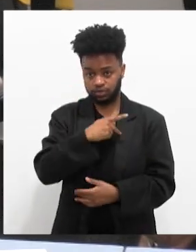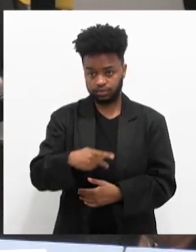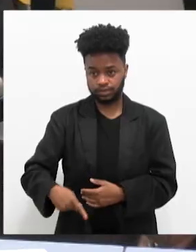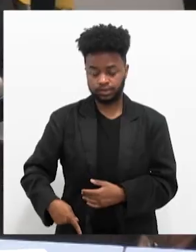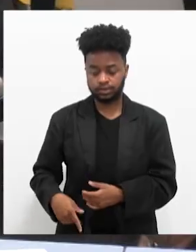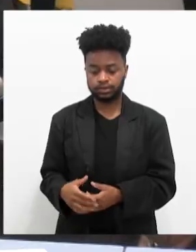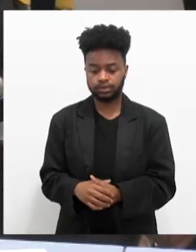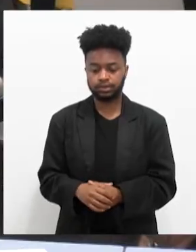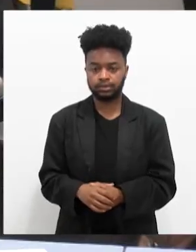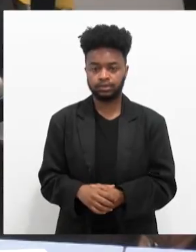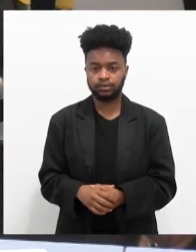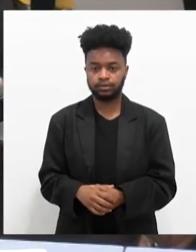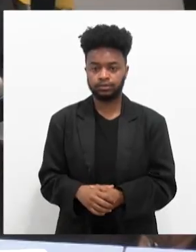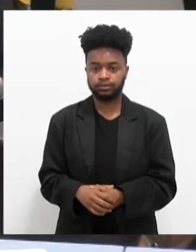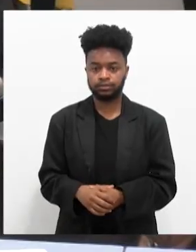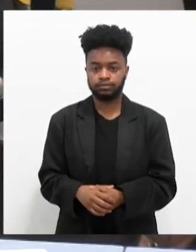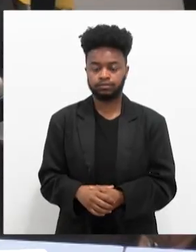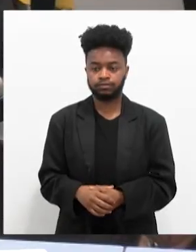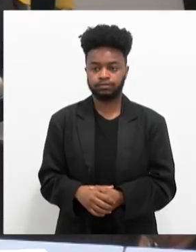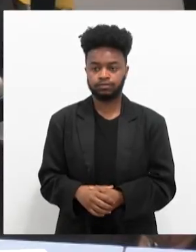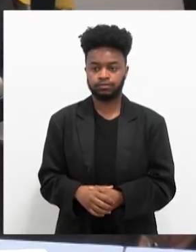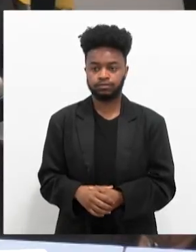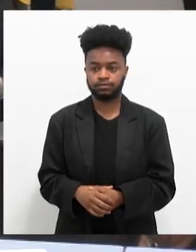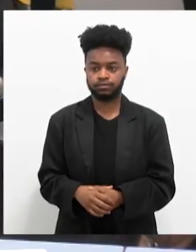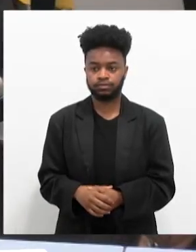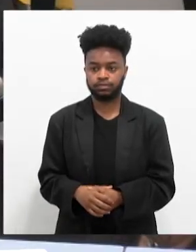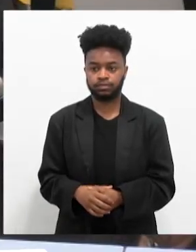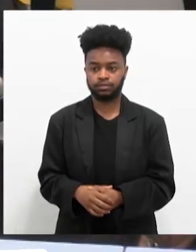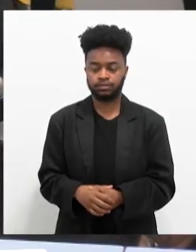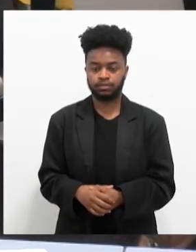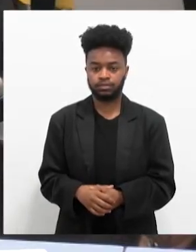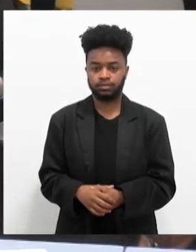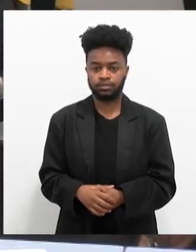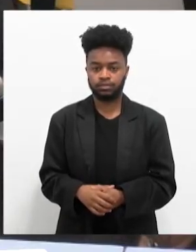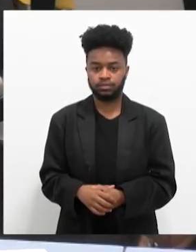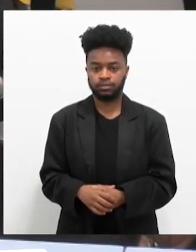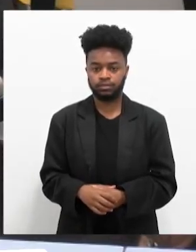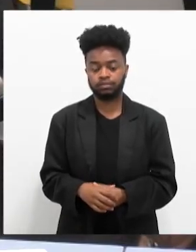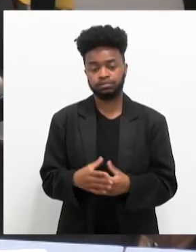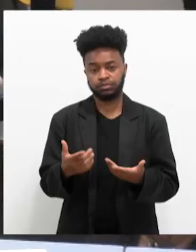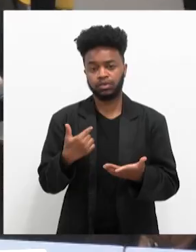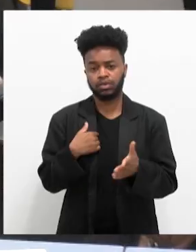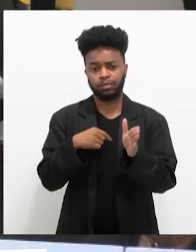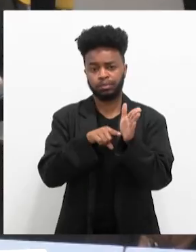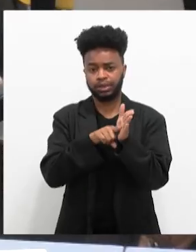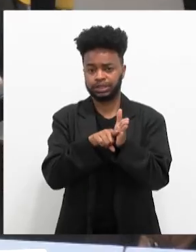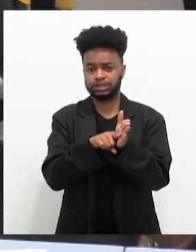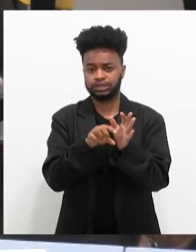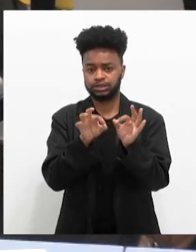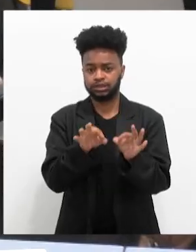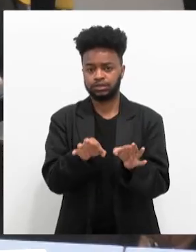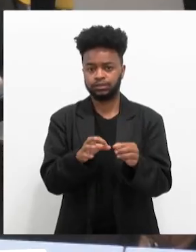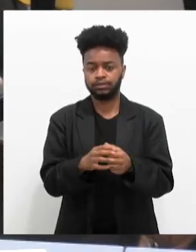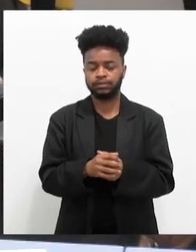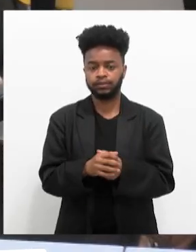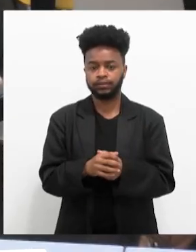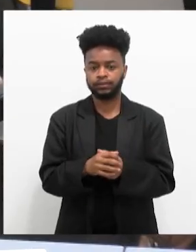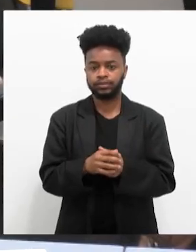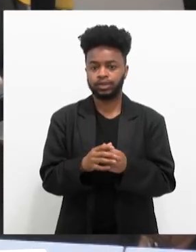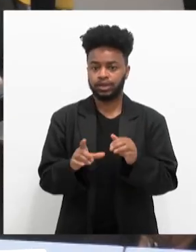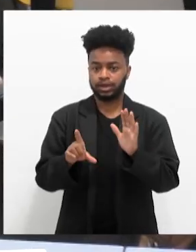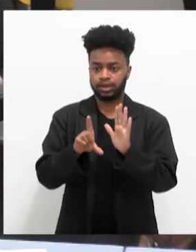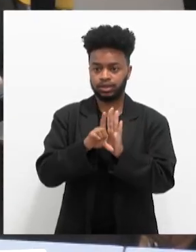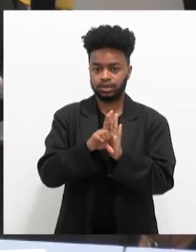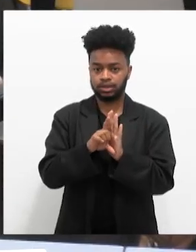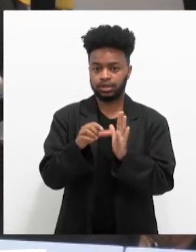o que eu tinha de cabeça, eu fui consultar na prática. A lei